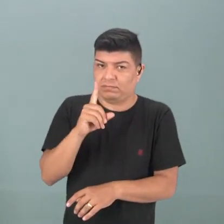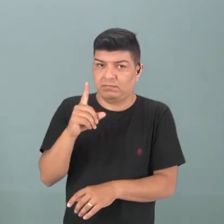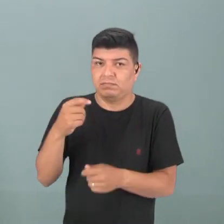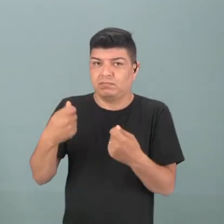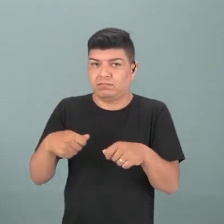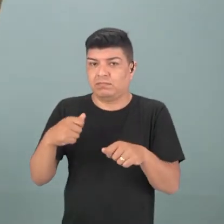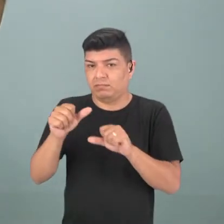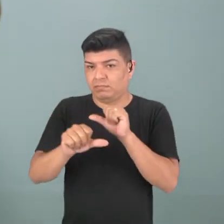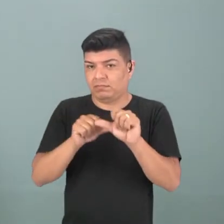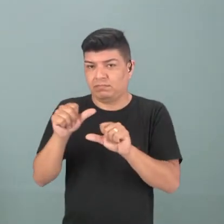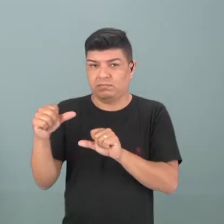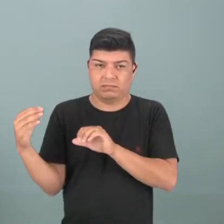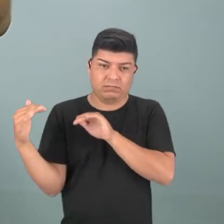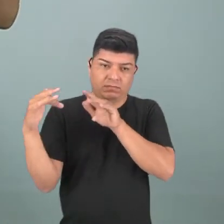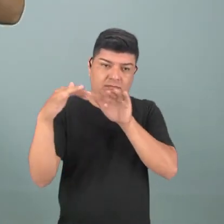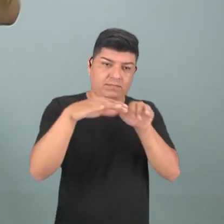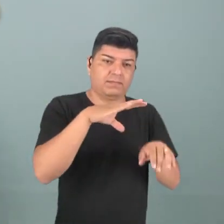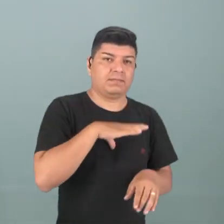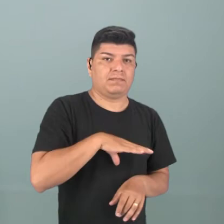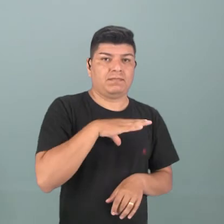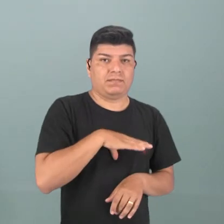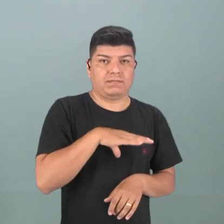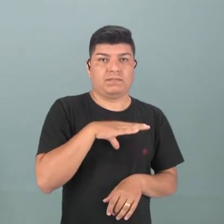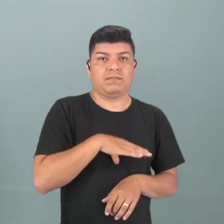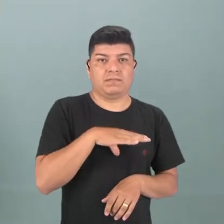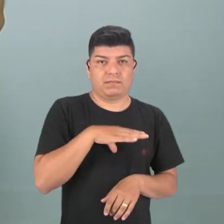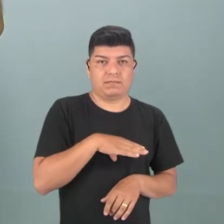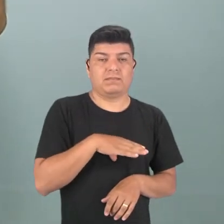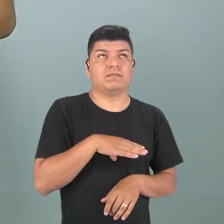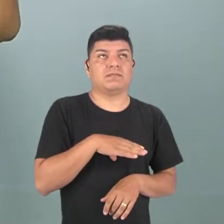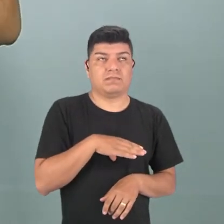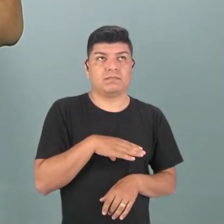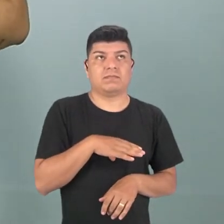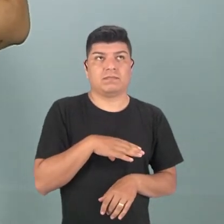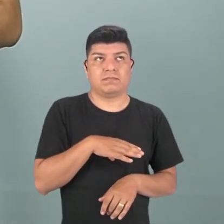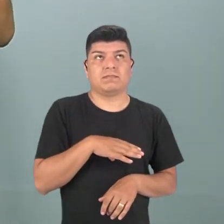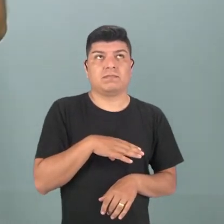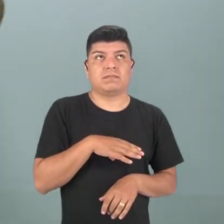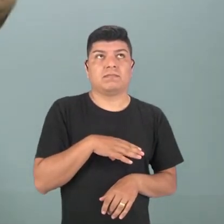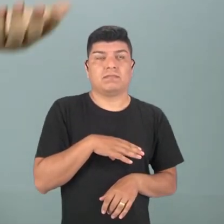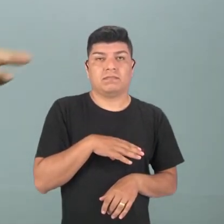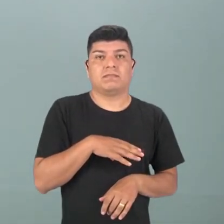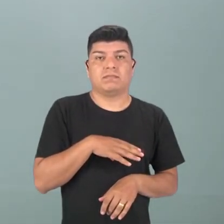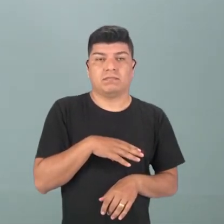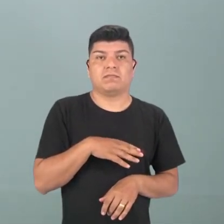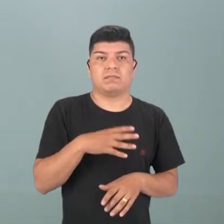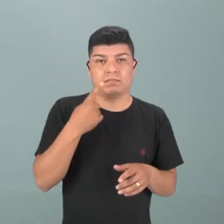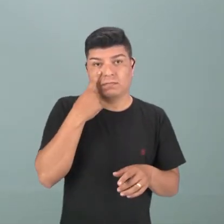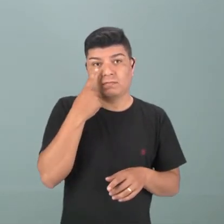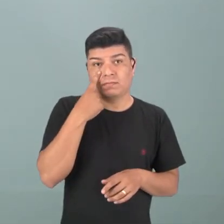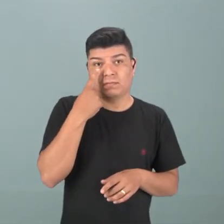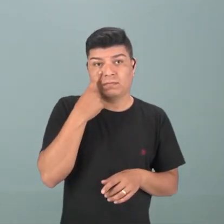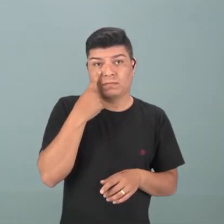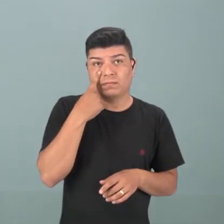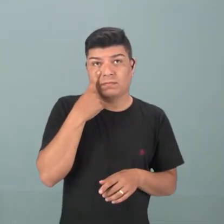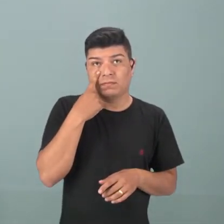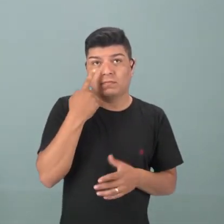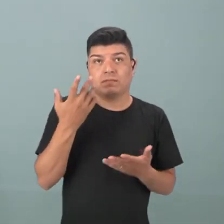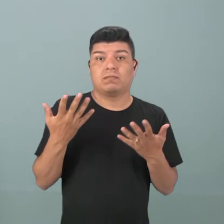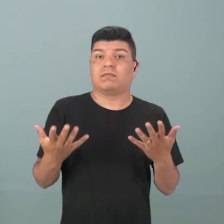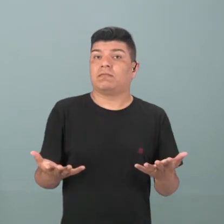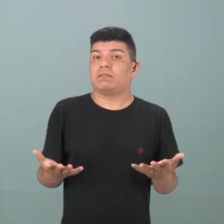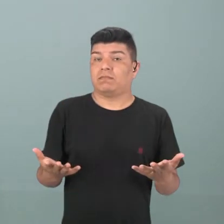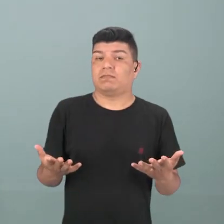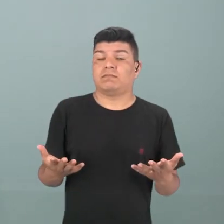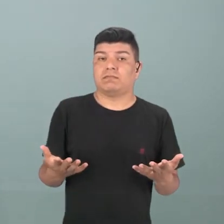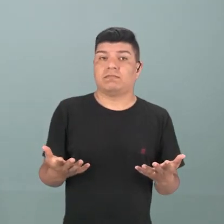cidade. Vinham para a cidade, né, em busca de melhorias, mas aqui eles se deparavam com essas situações que a gente viu, né, que a gente leu